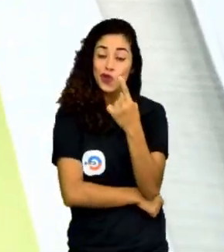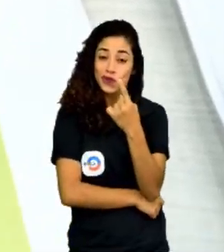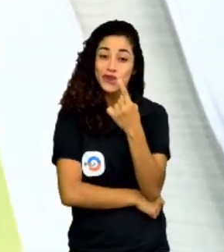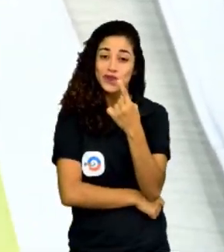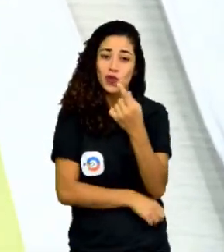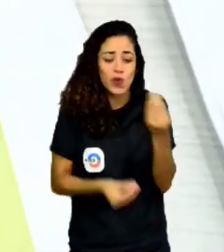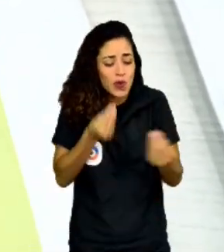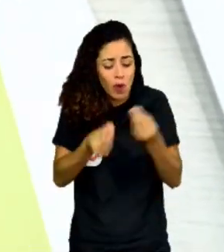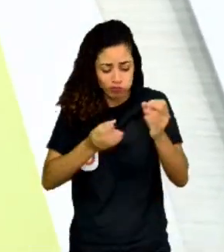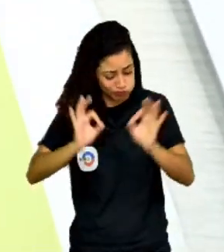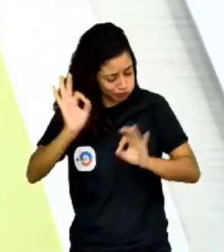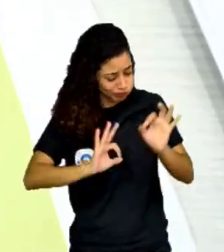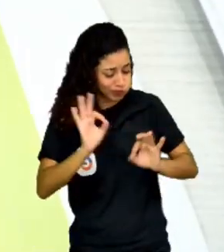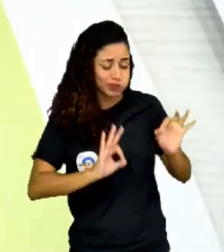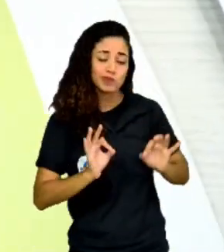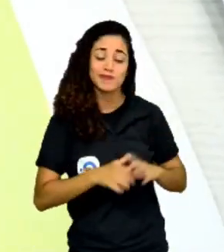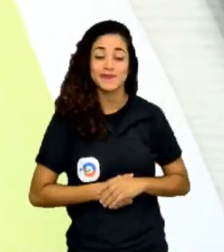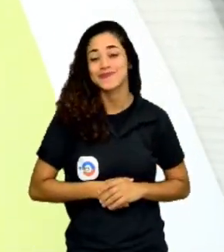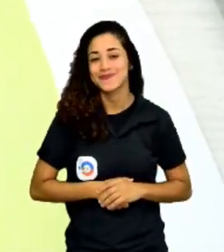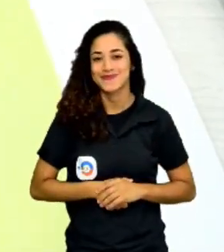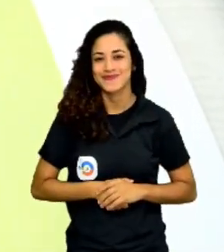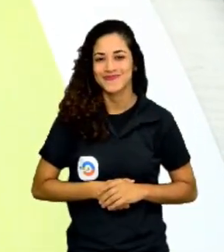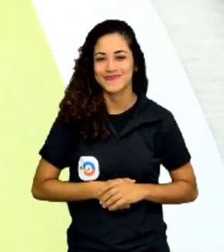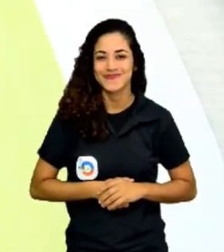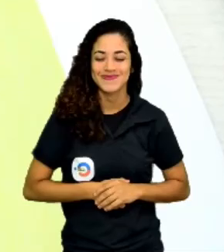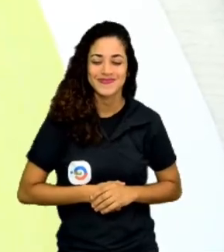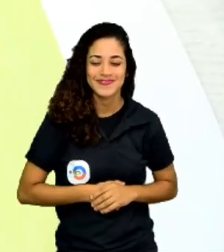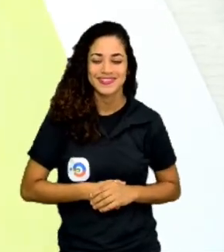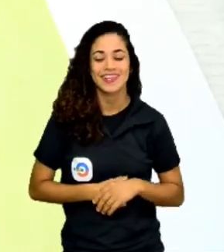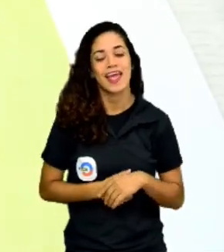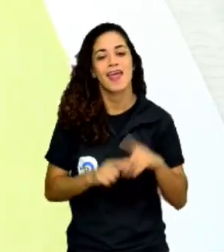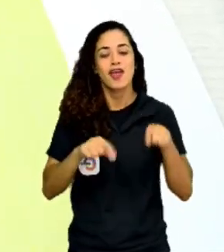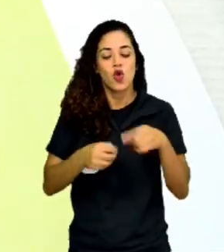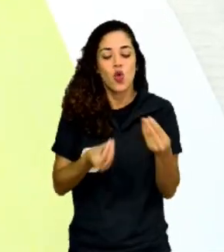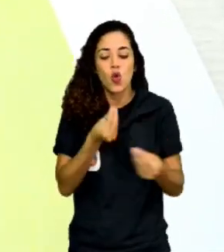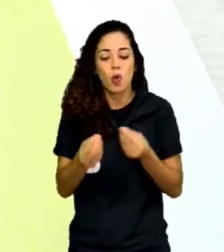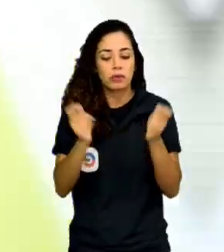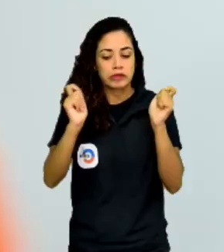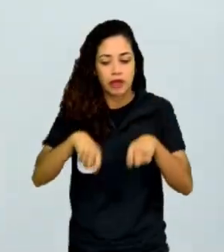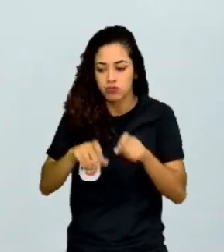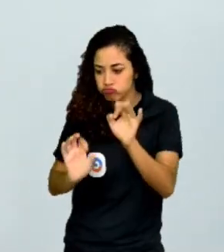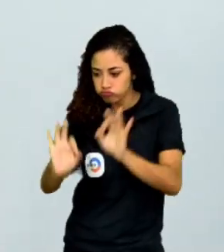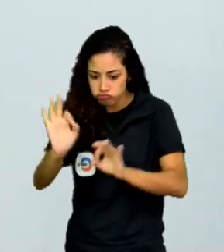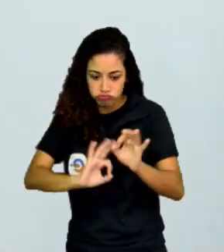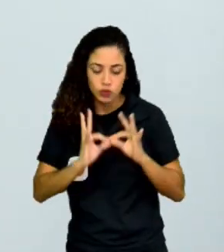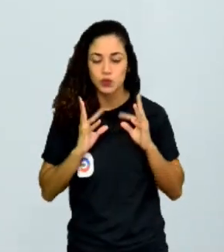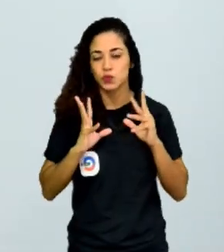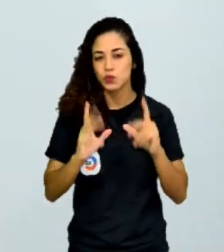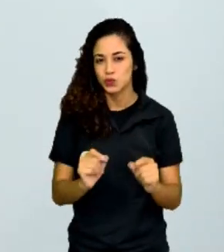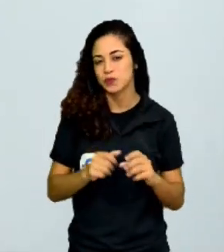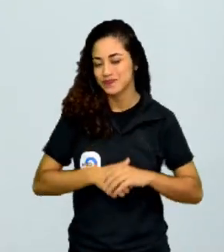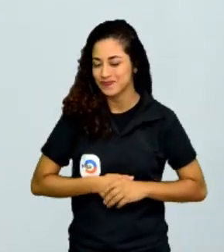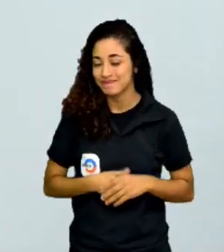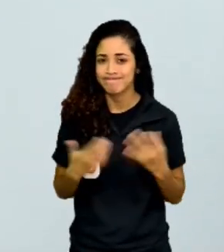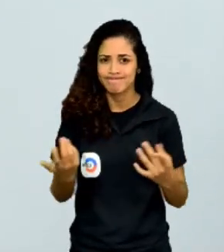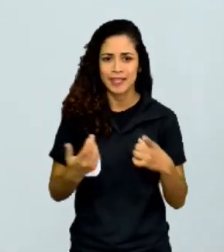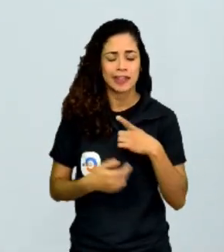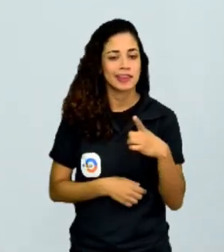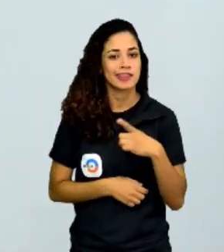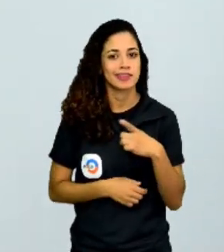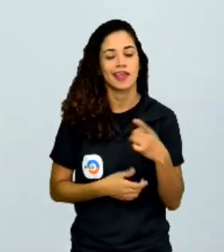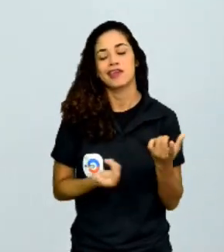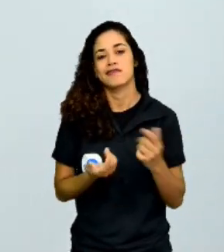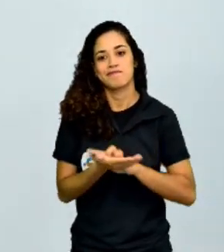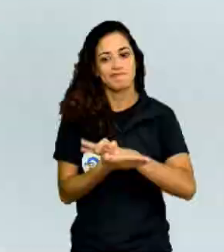modo de fazer ou modo de preparo. É como vamos fazer a receita. Existem muitos